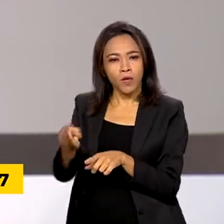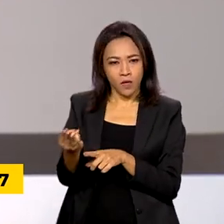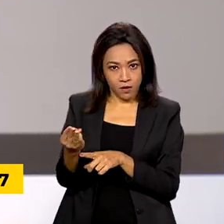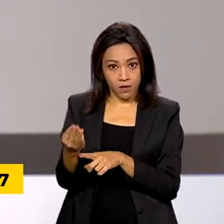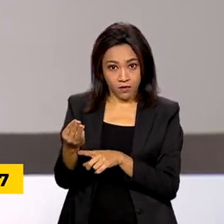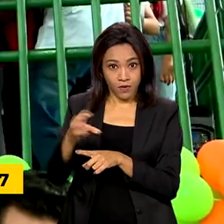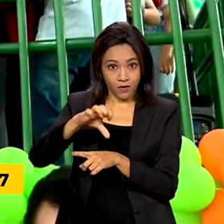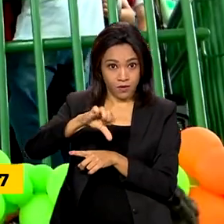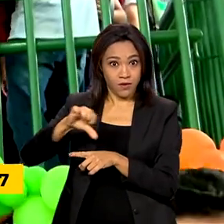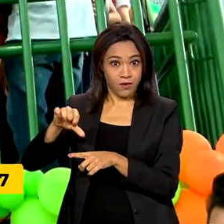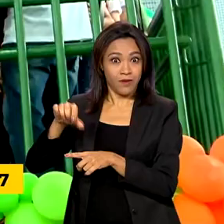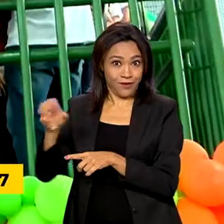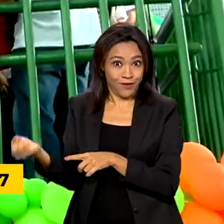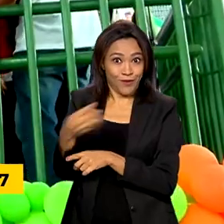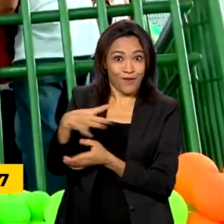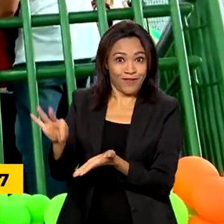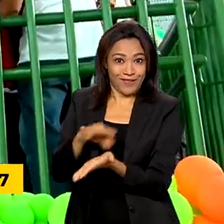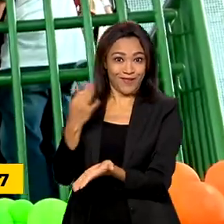ensino.